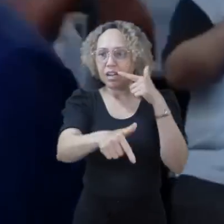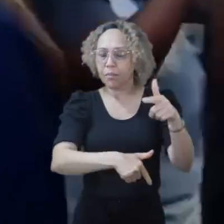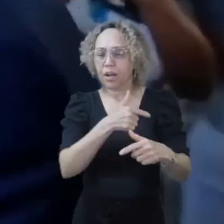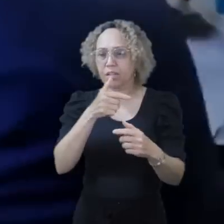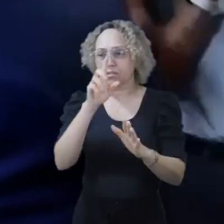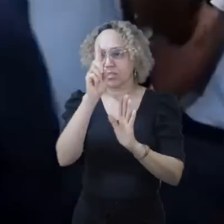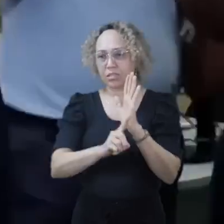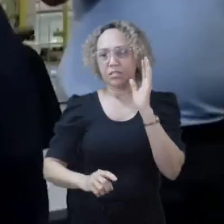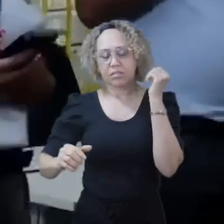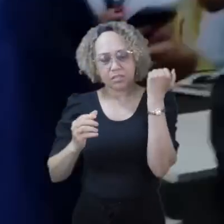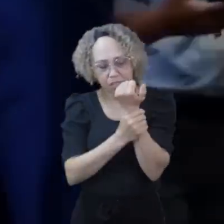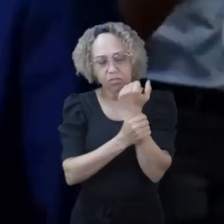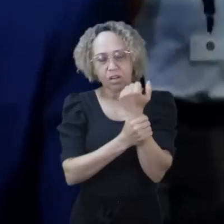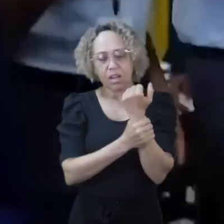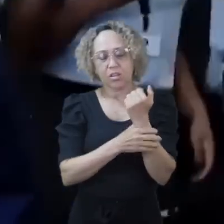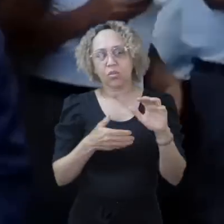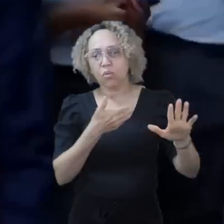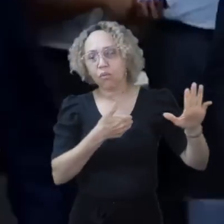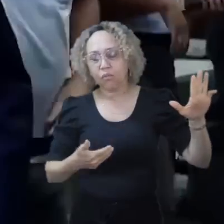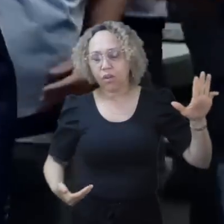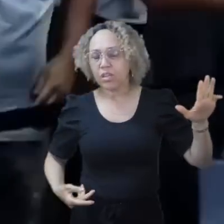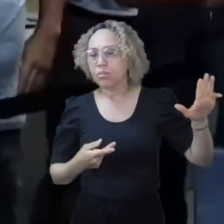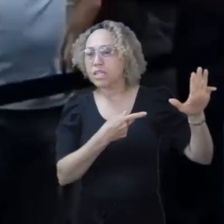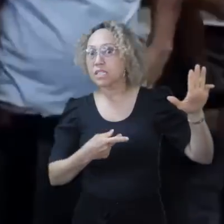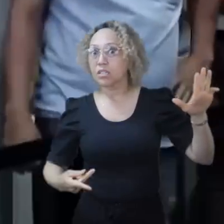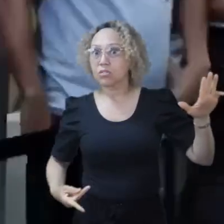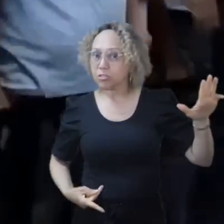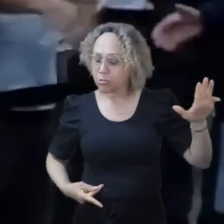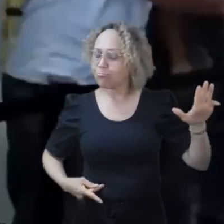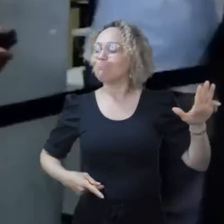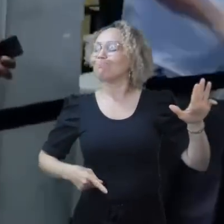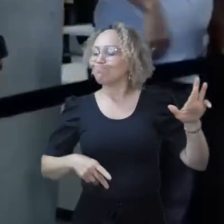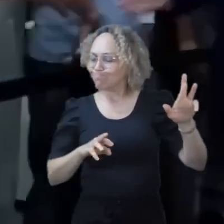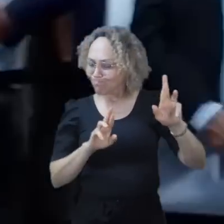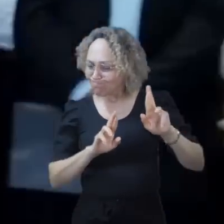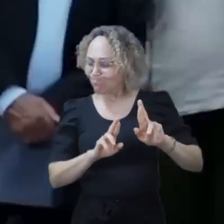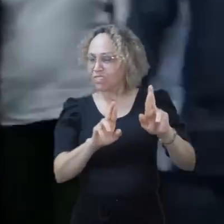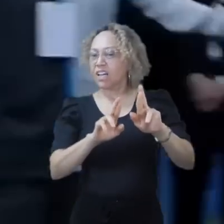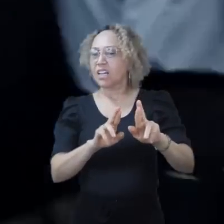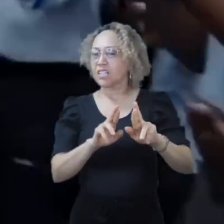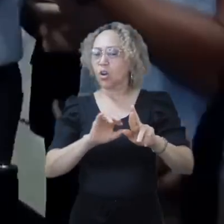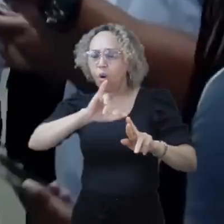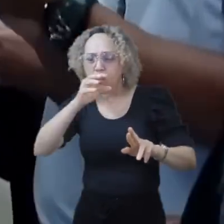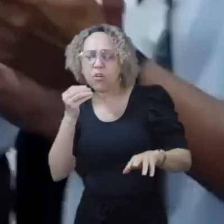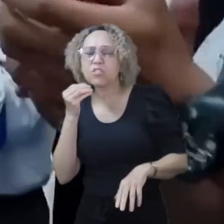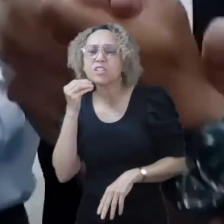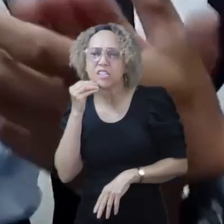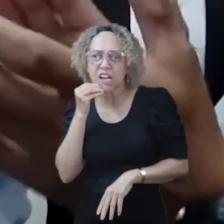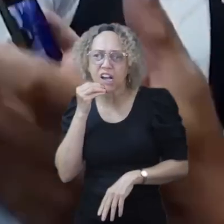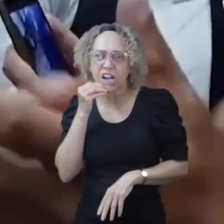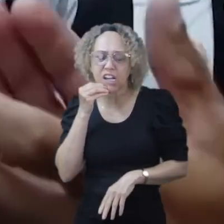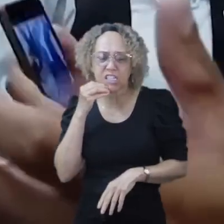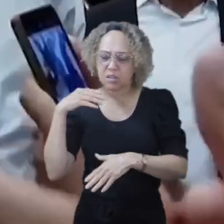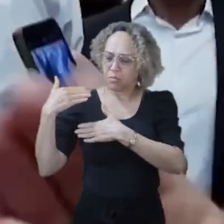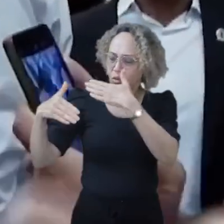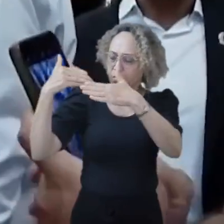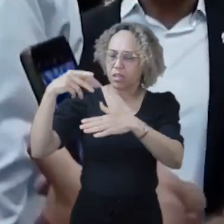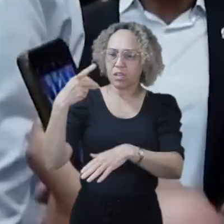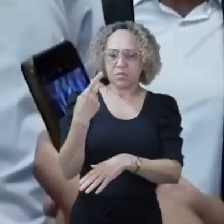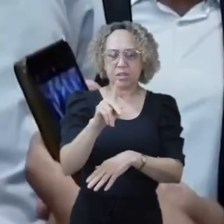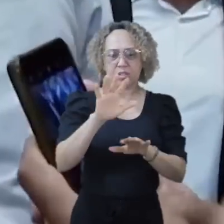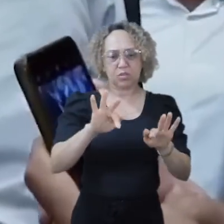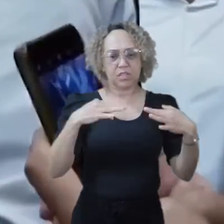governo do presidente Lula, vislumbram oportunidades e prosperidade para as suas famílias. E